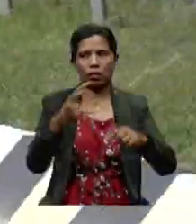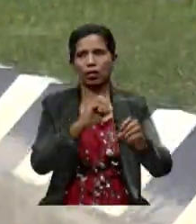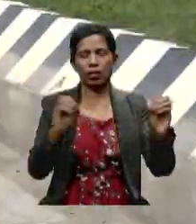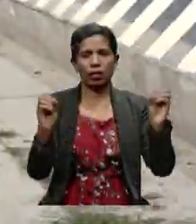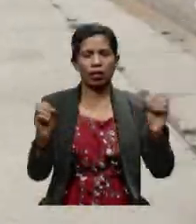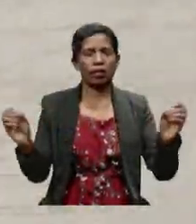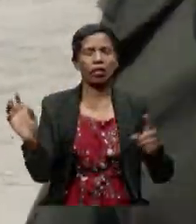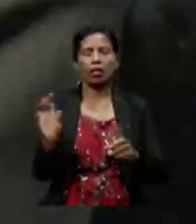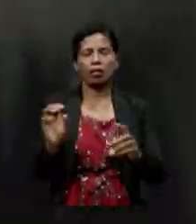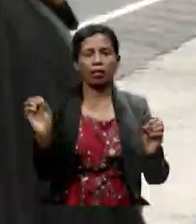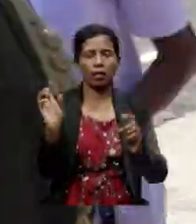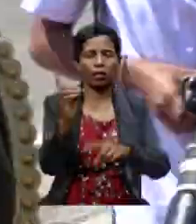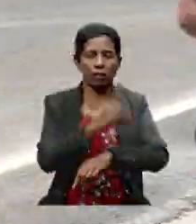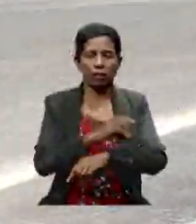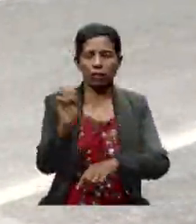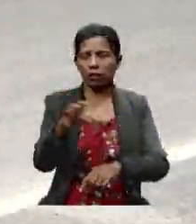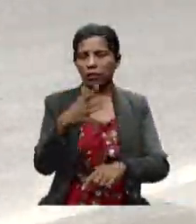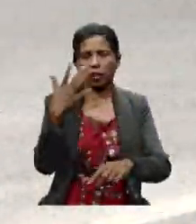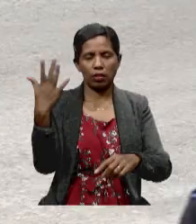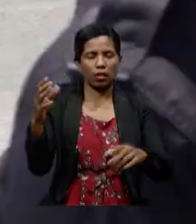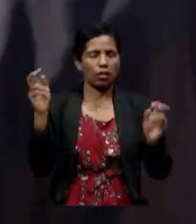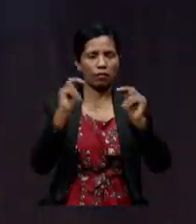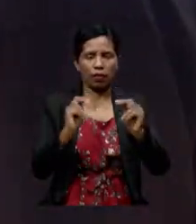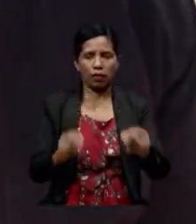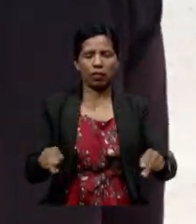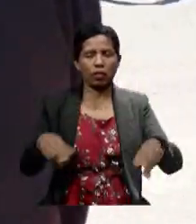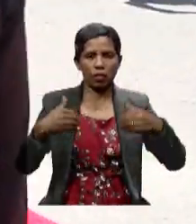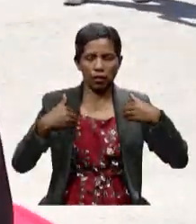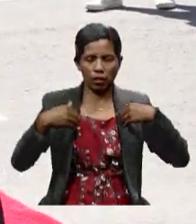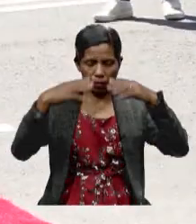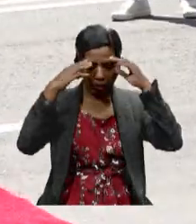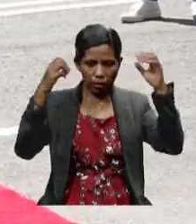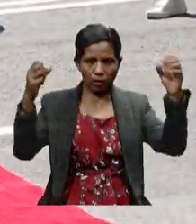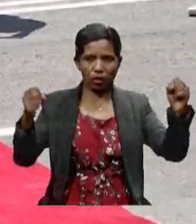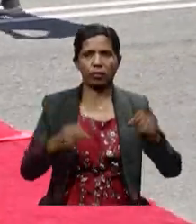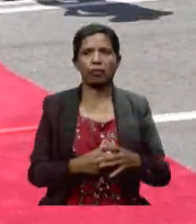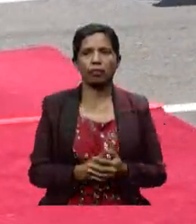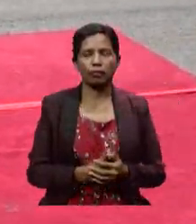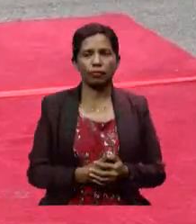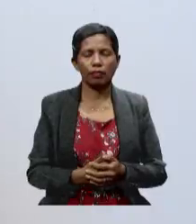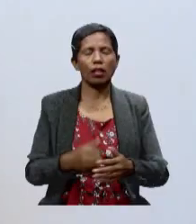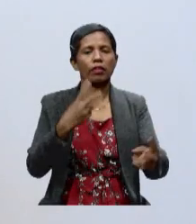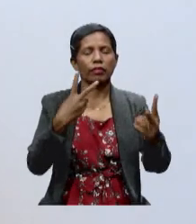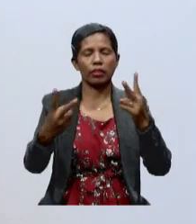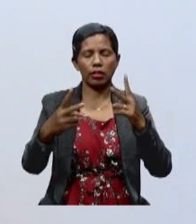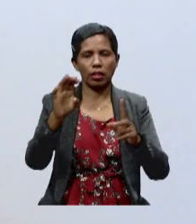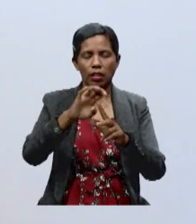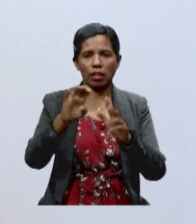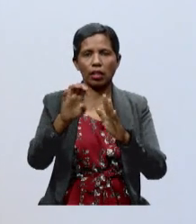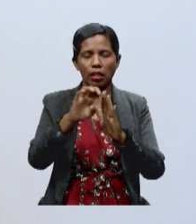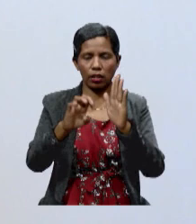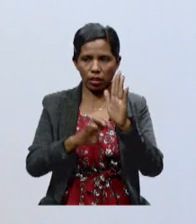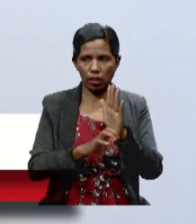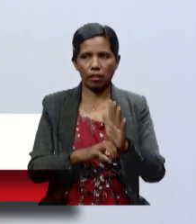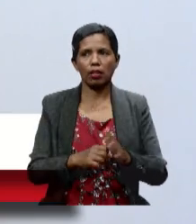Loron Sanulures em Lima, também nela precisa e a Presidente da República em terreno. E visita estado não é normal, nem é